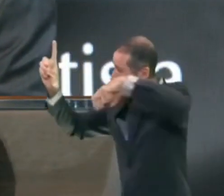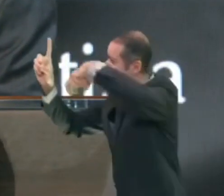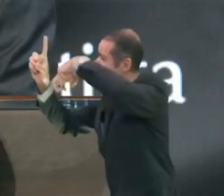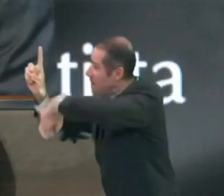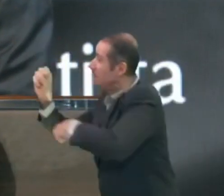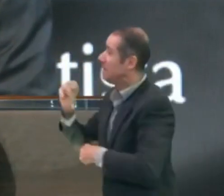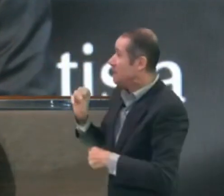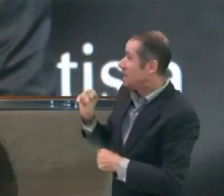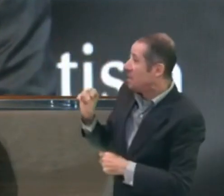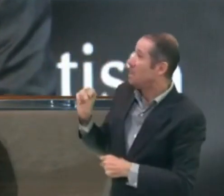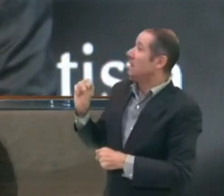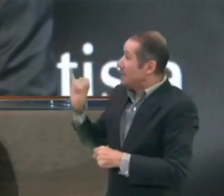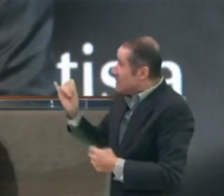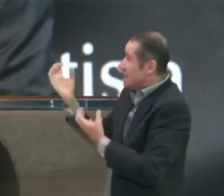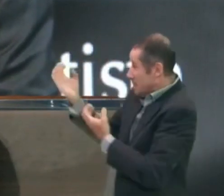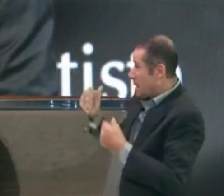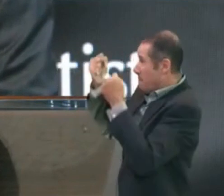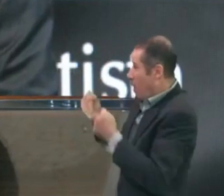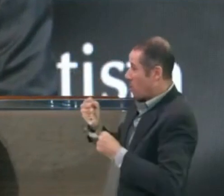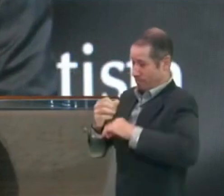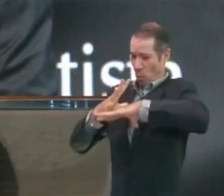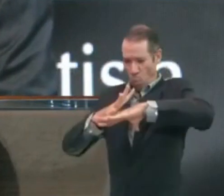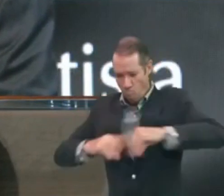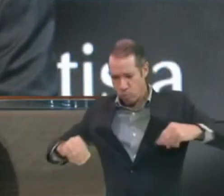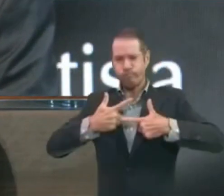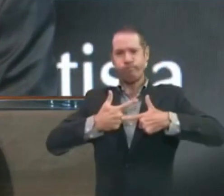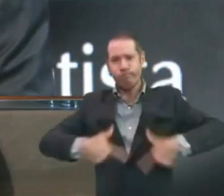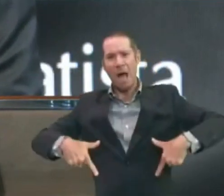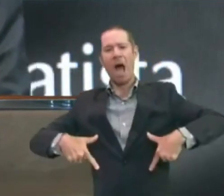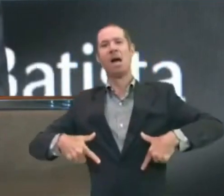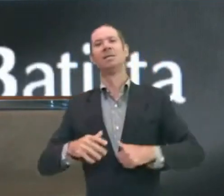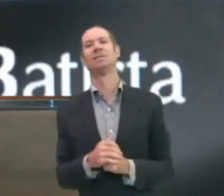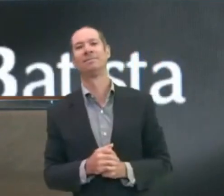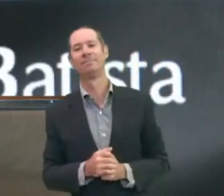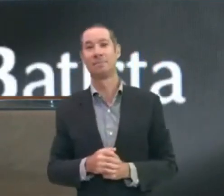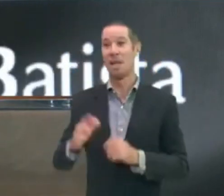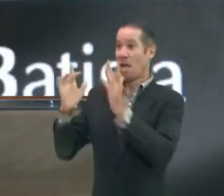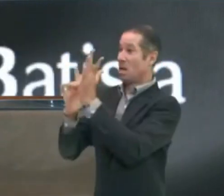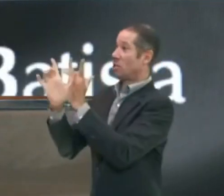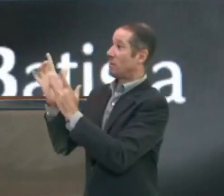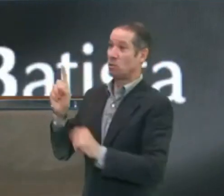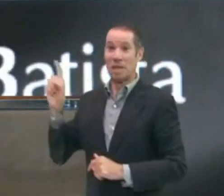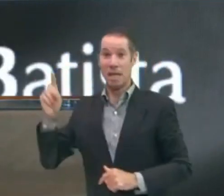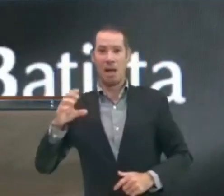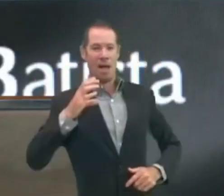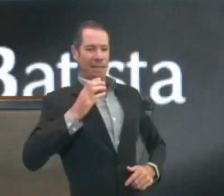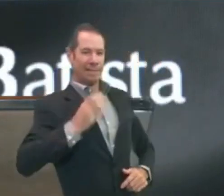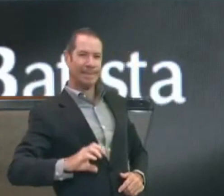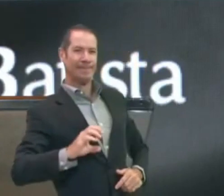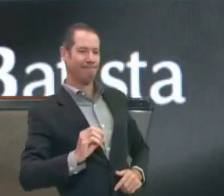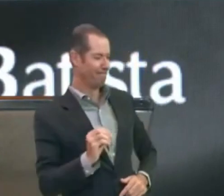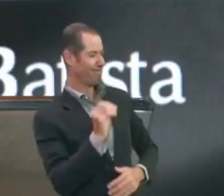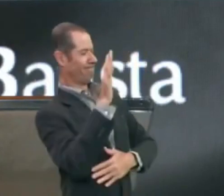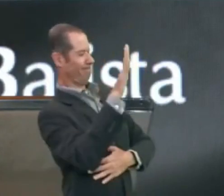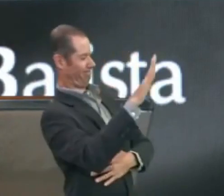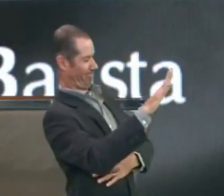se quiseres, podes purificar-me. E cheio de compaixão, Jesus